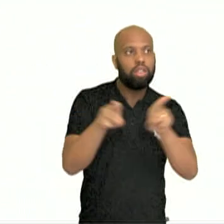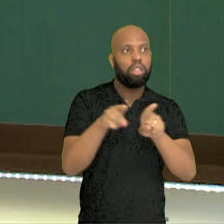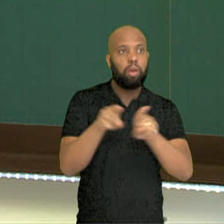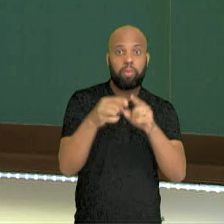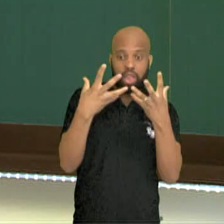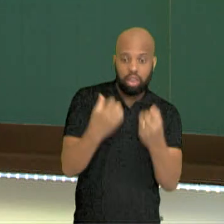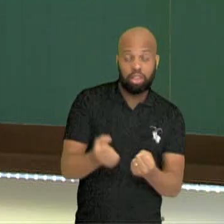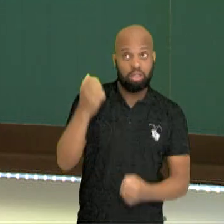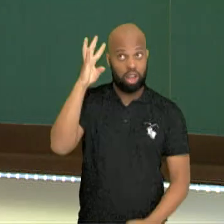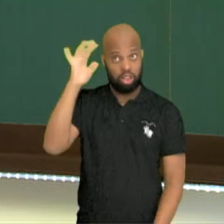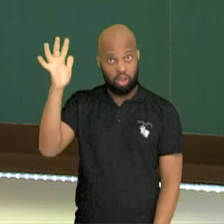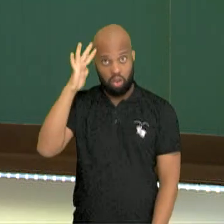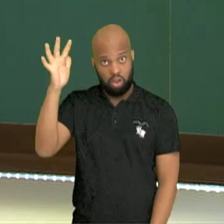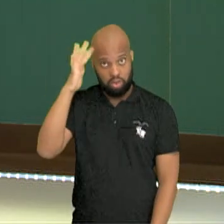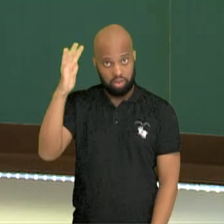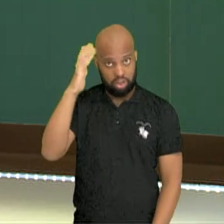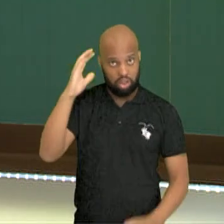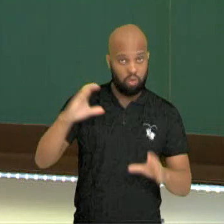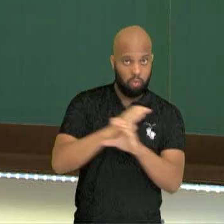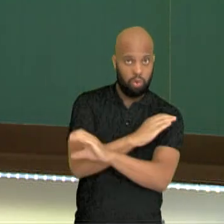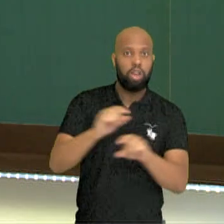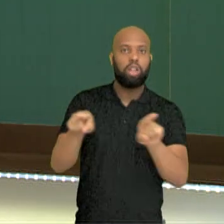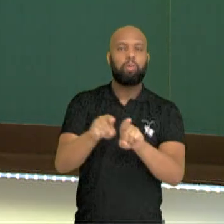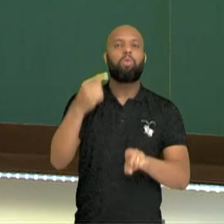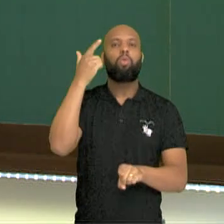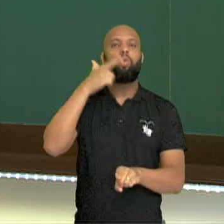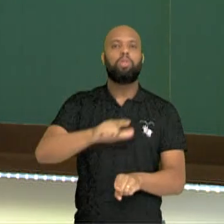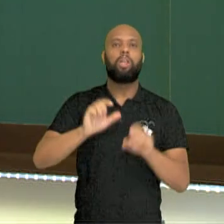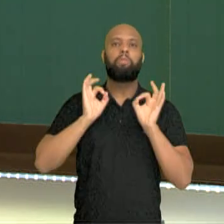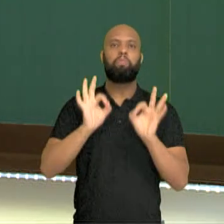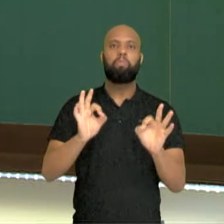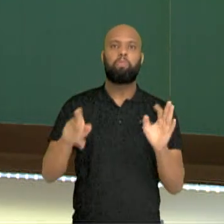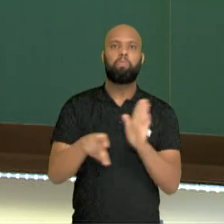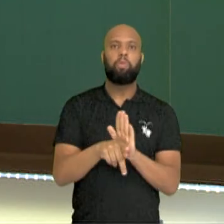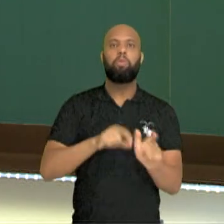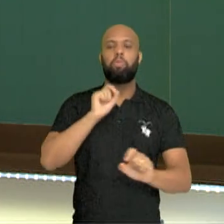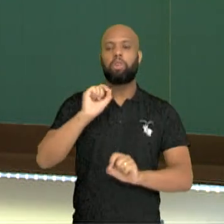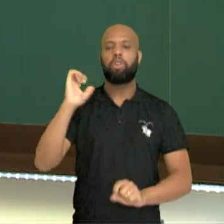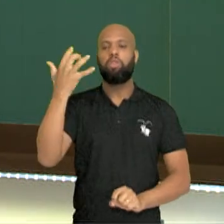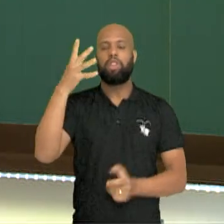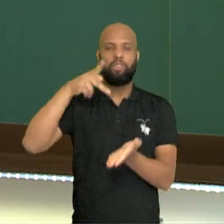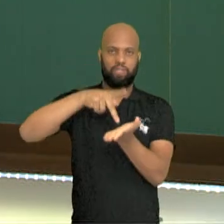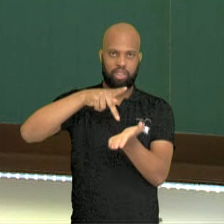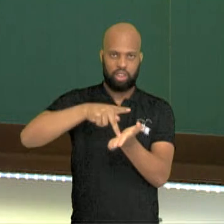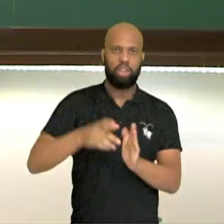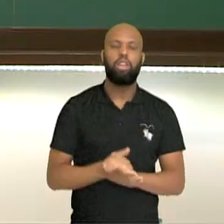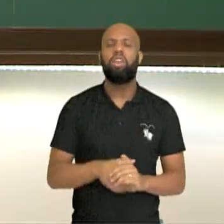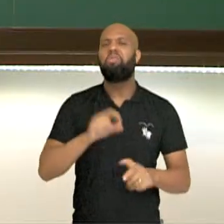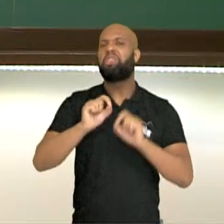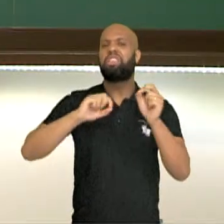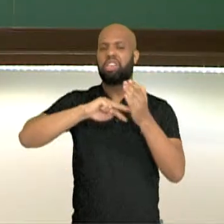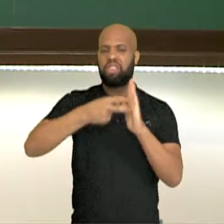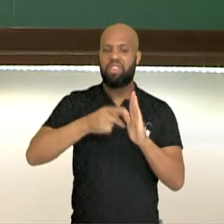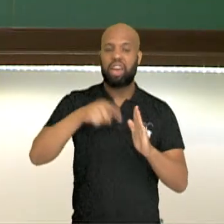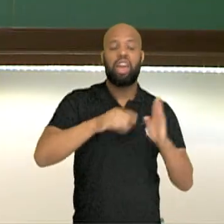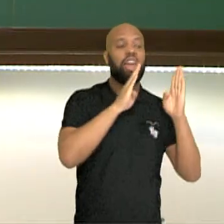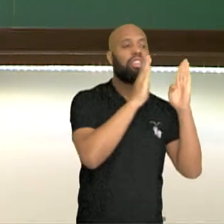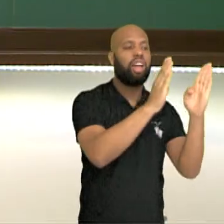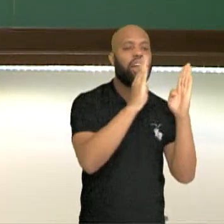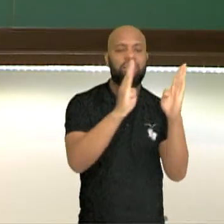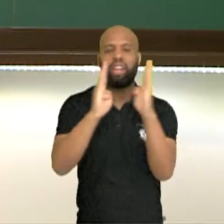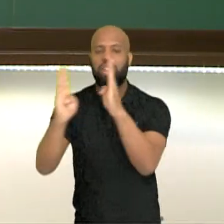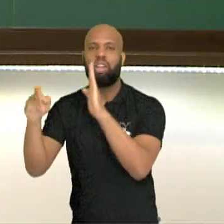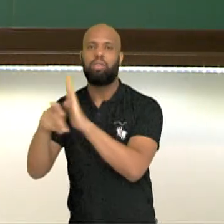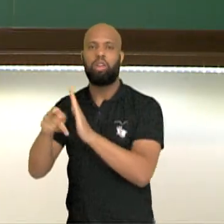teorias abrangentes e chegar a certezas das afirmações sobre a realidade. Quer dizer, são etapas do pensamento,